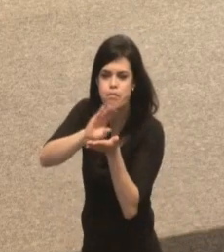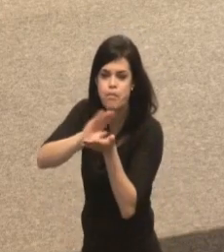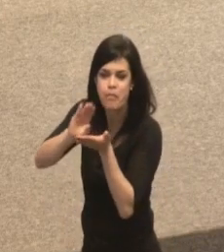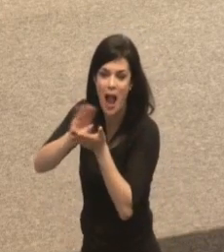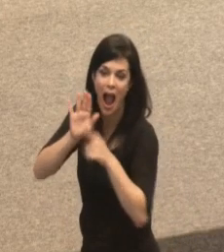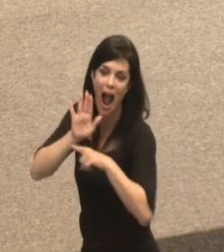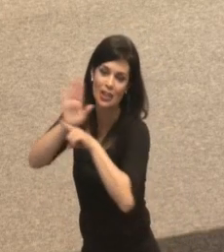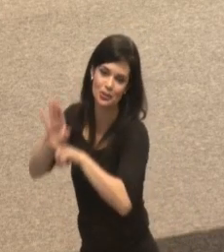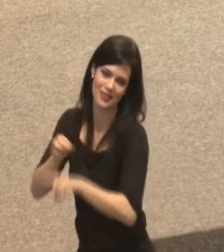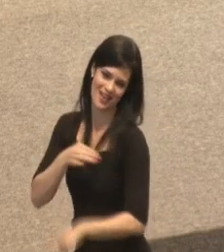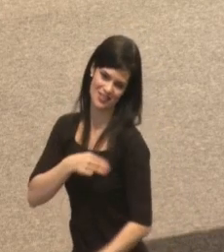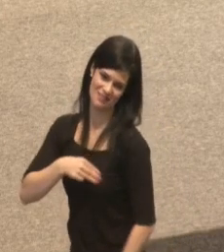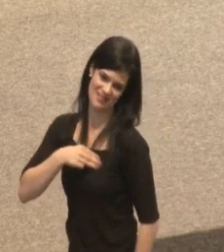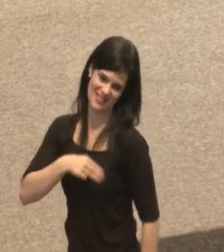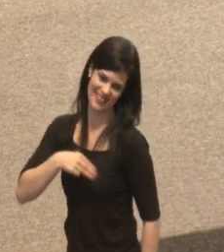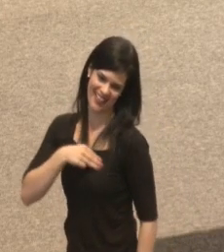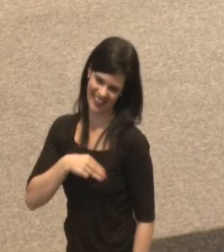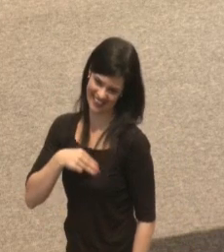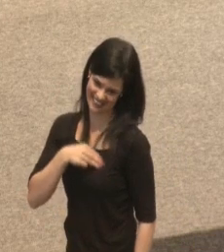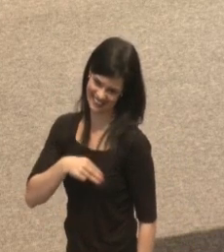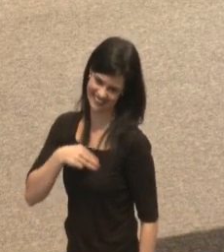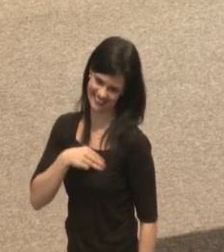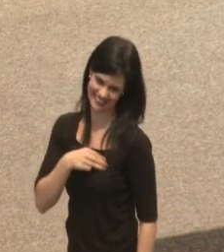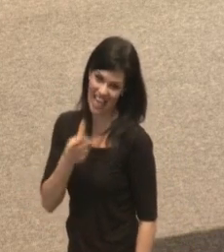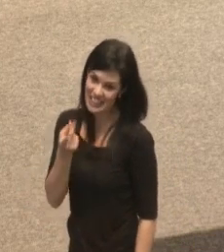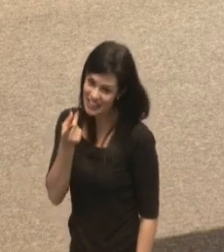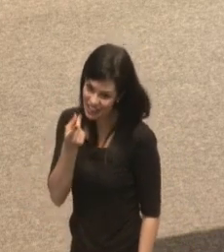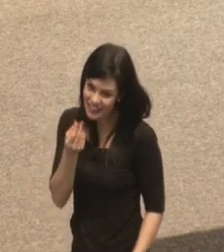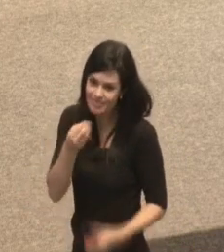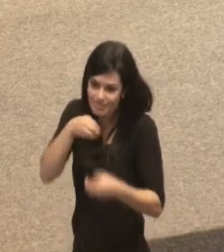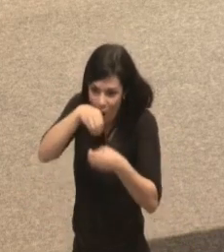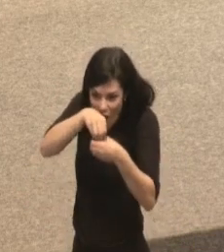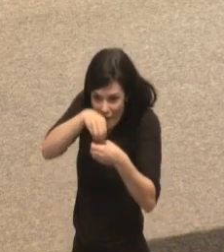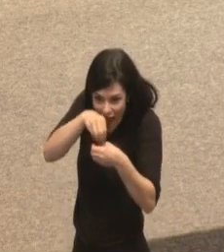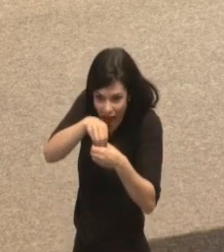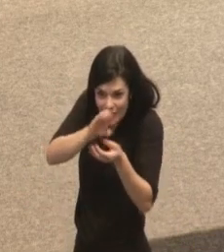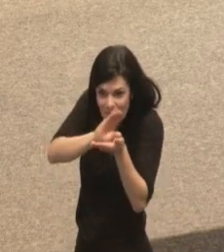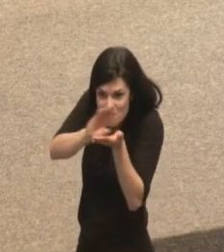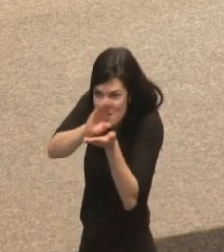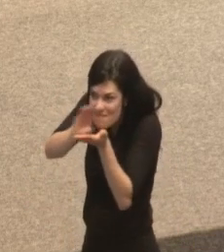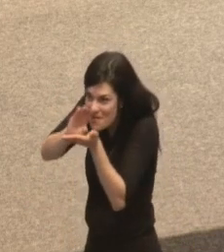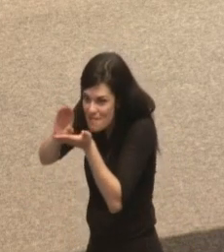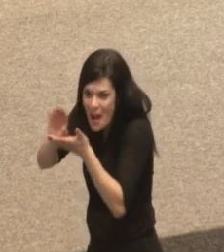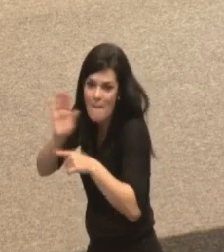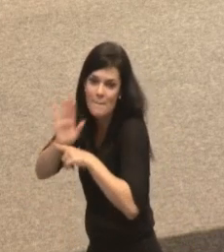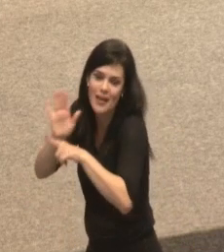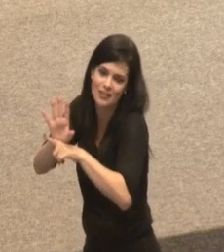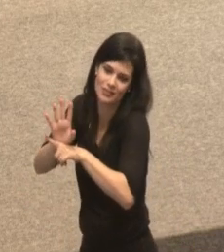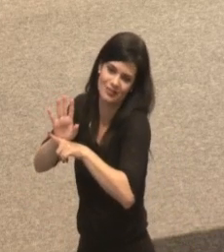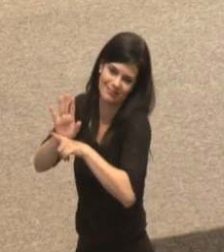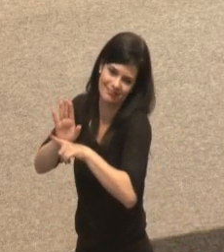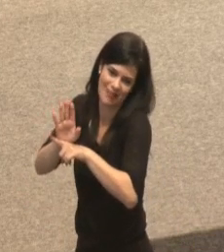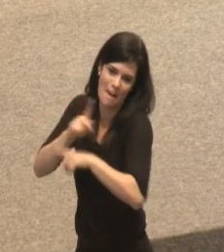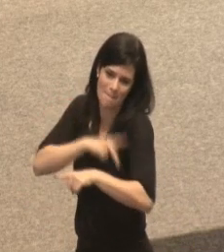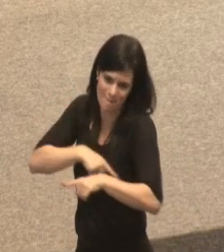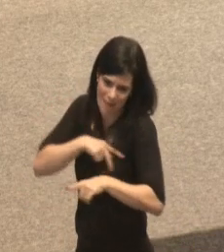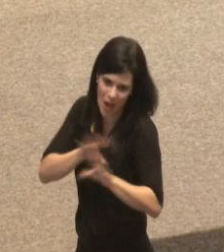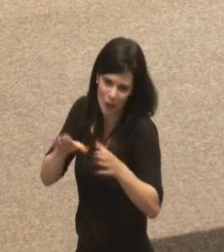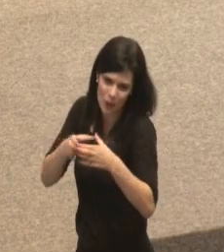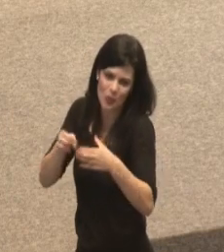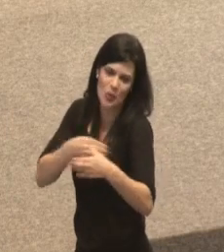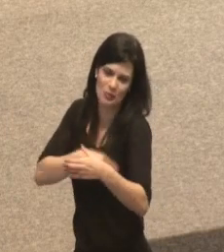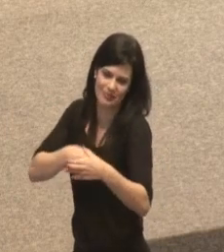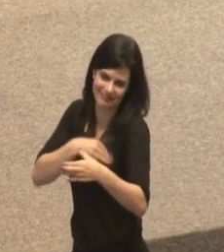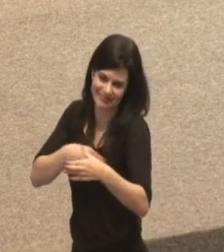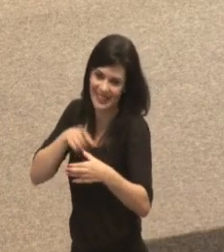Paulo e os missionários, uma igreja missionária que investia na obra missionária para que o evangelho avançasse. Aquela igreja, uma igreja